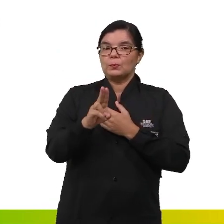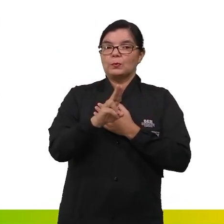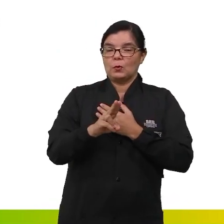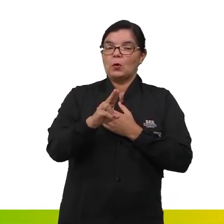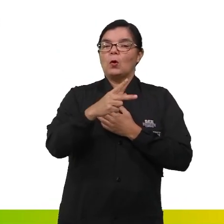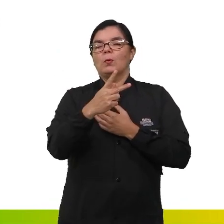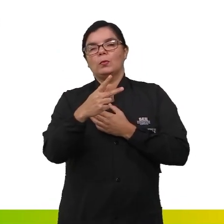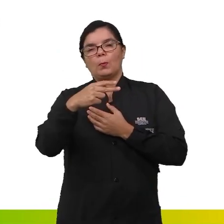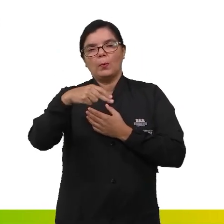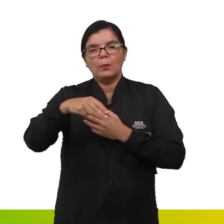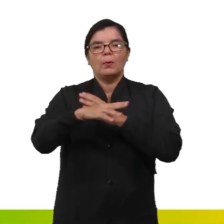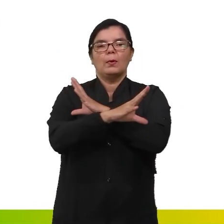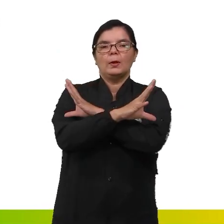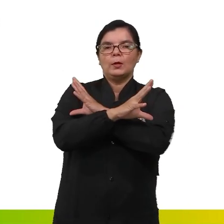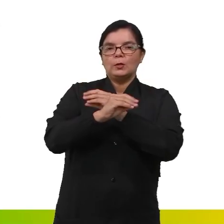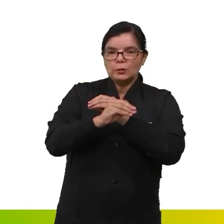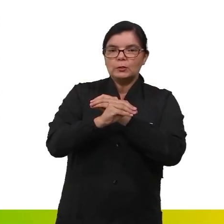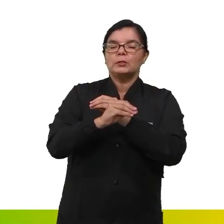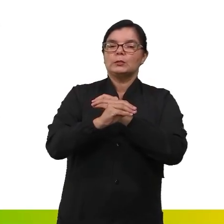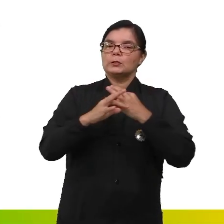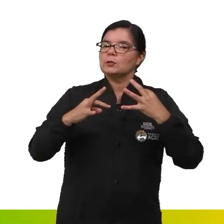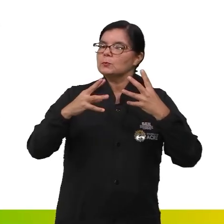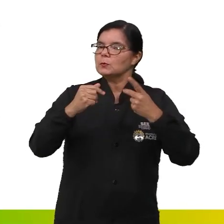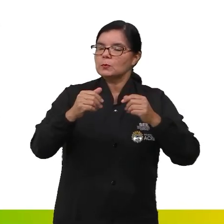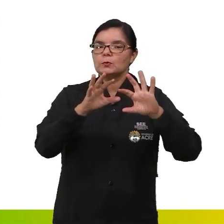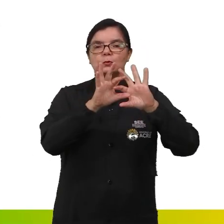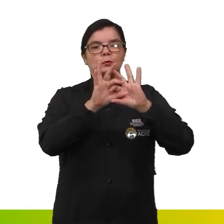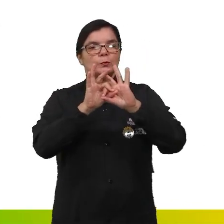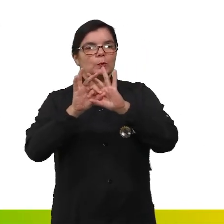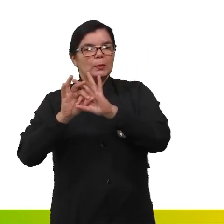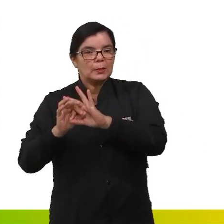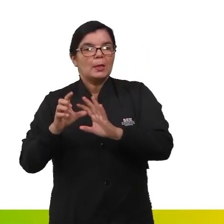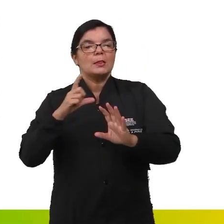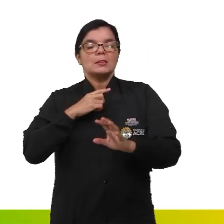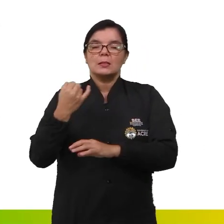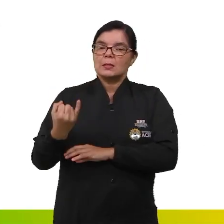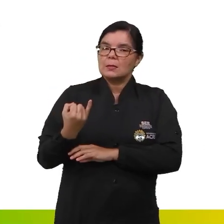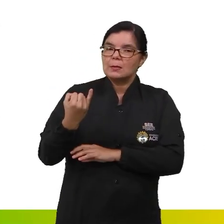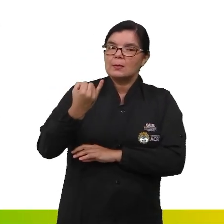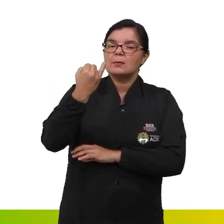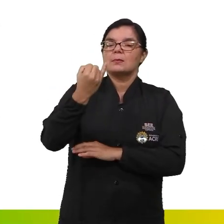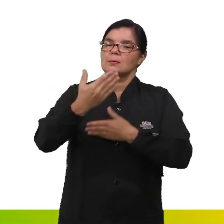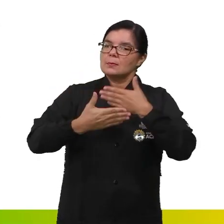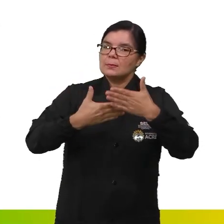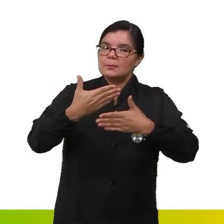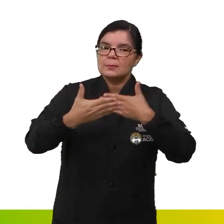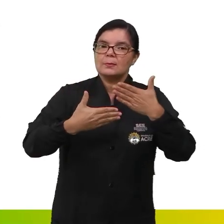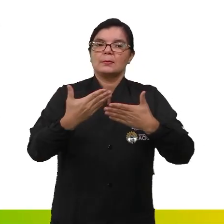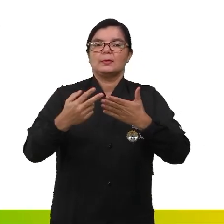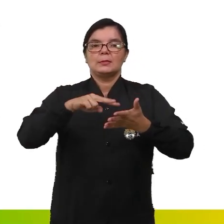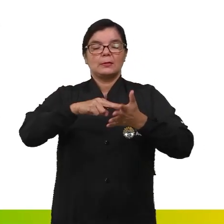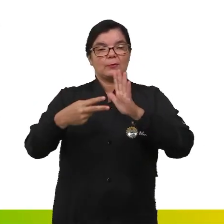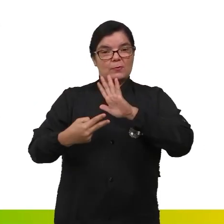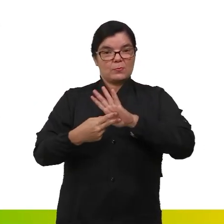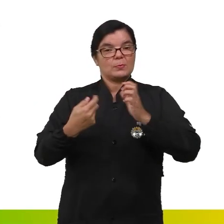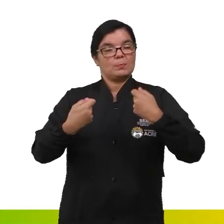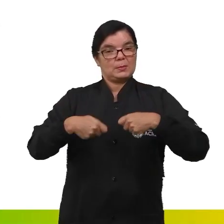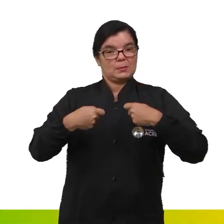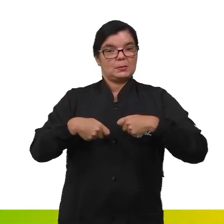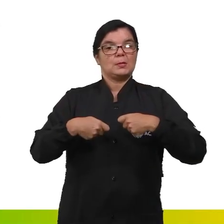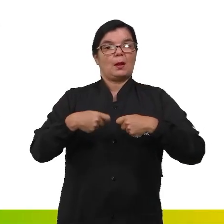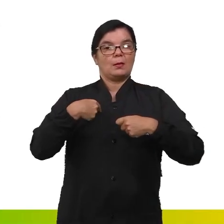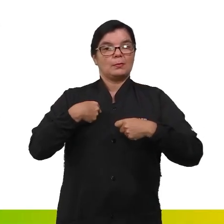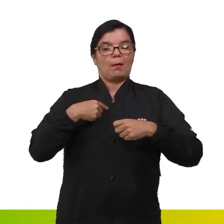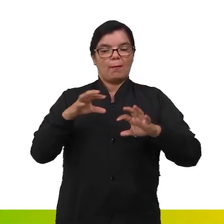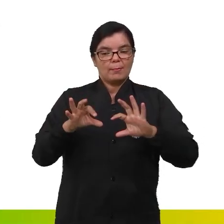dos pronomes, conjunções e outras expressões, elas têm um papel fundamental nesse processo. Quer dizer, eu preciso disso